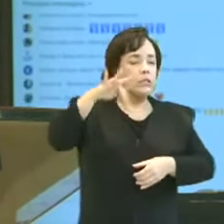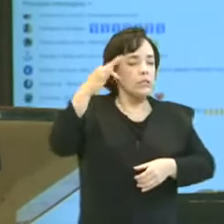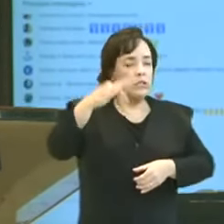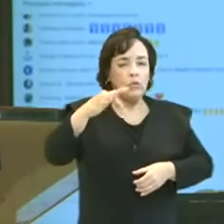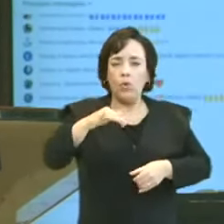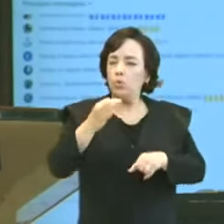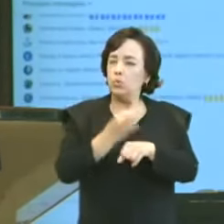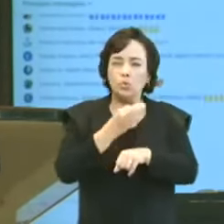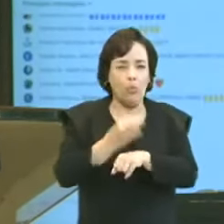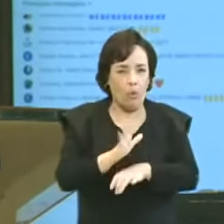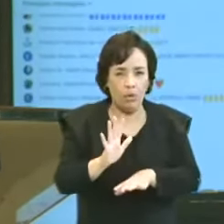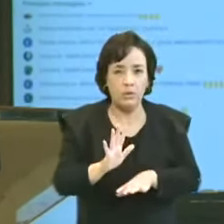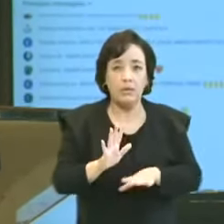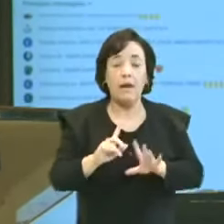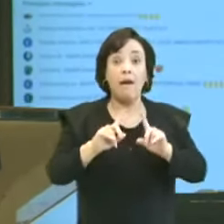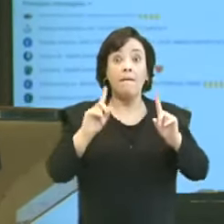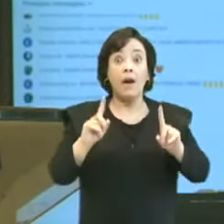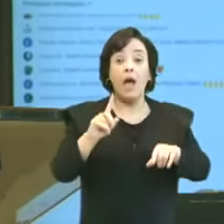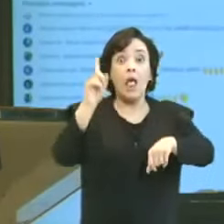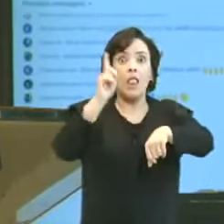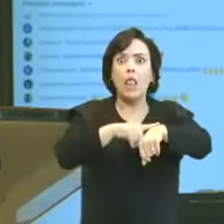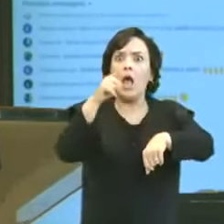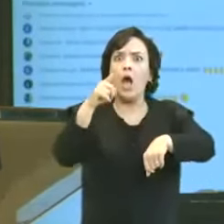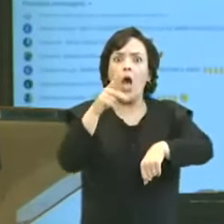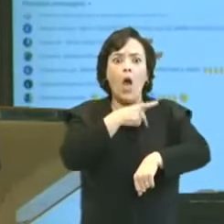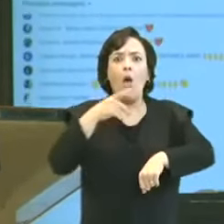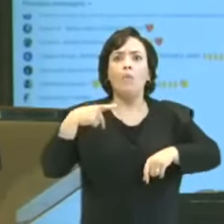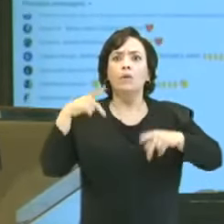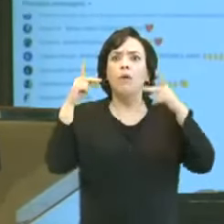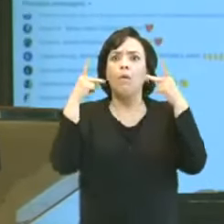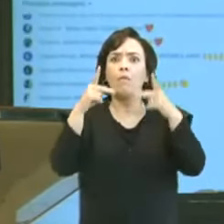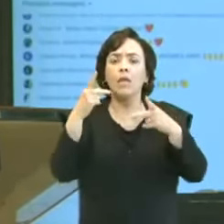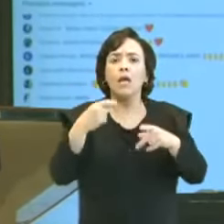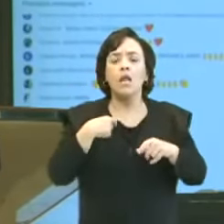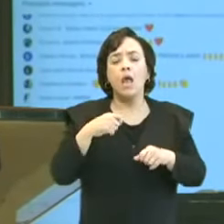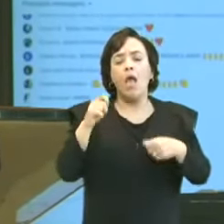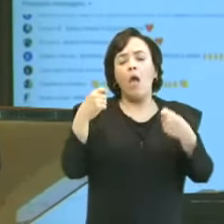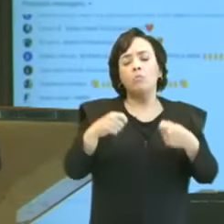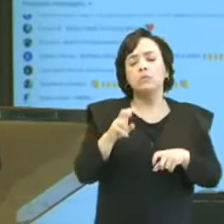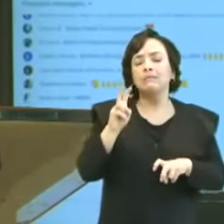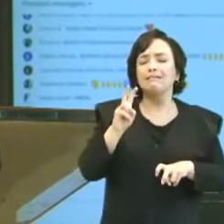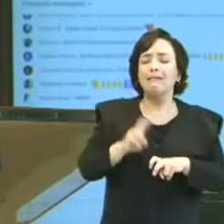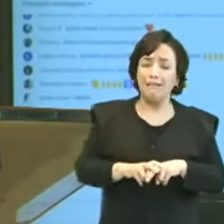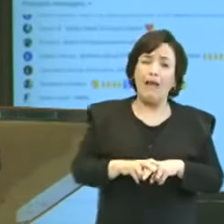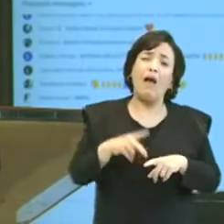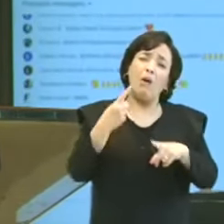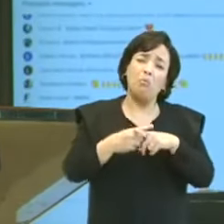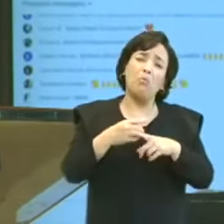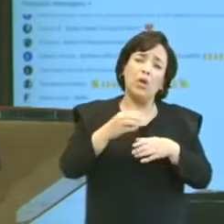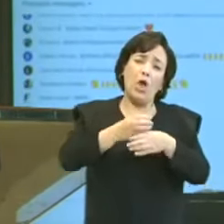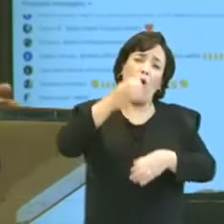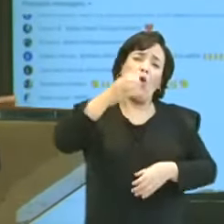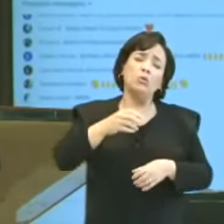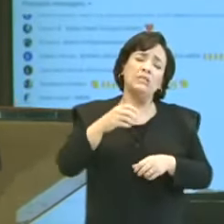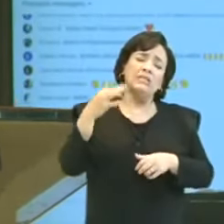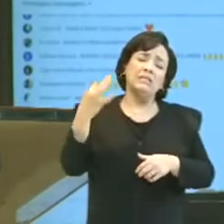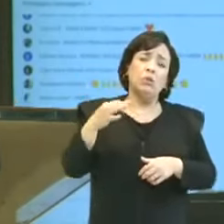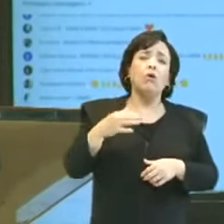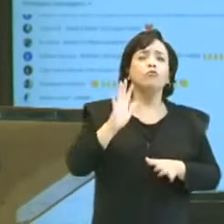às vezes. Hoje, no momento em que o pastor estava pregando, eu precisei sentar porque estava com muita dor. Eu tinha